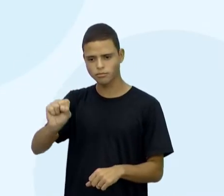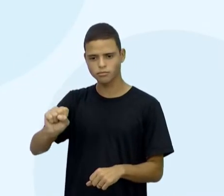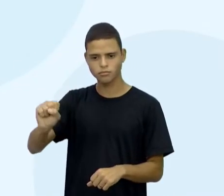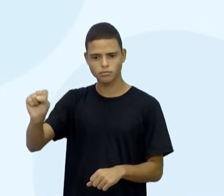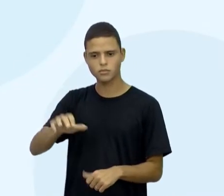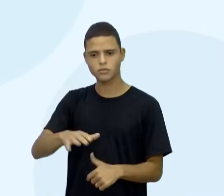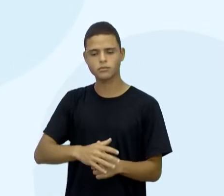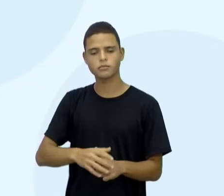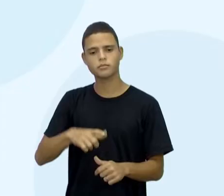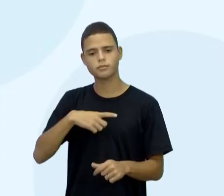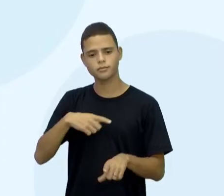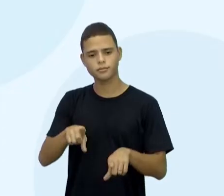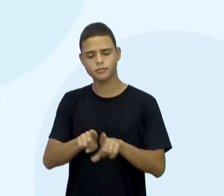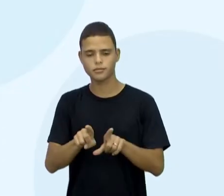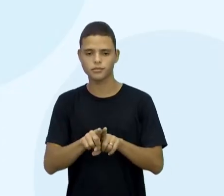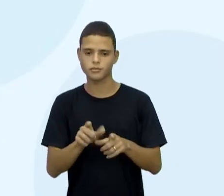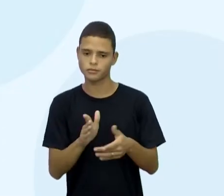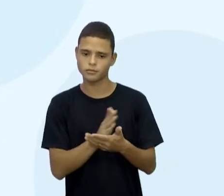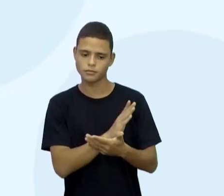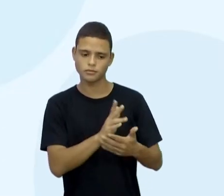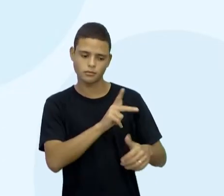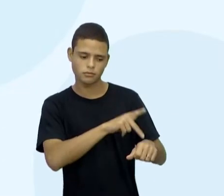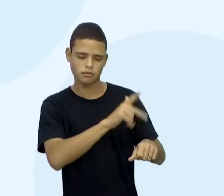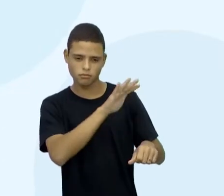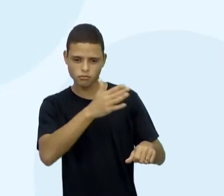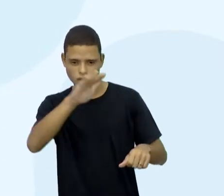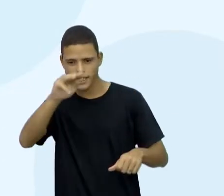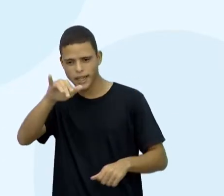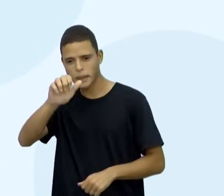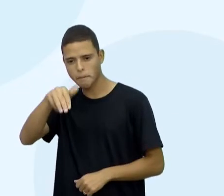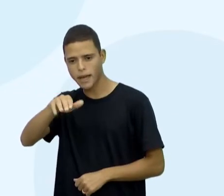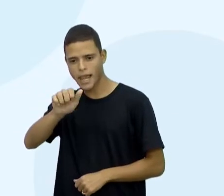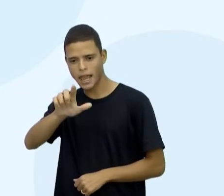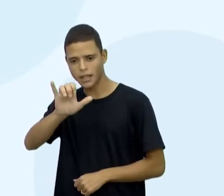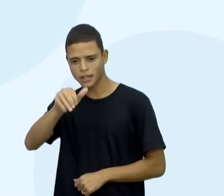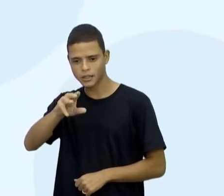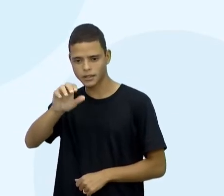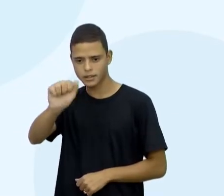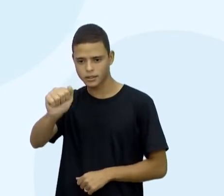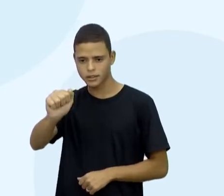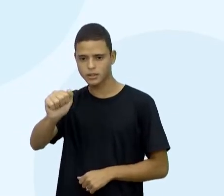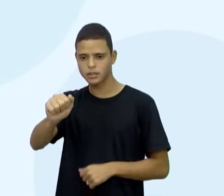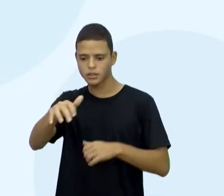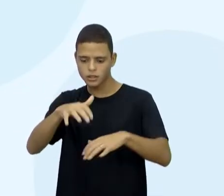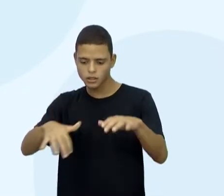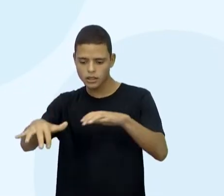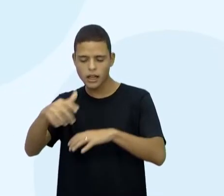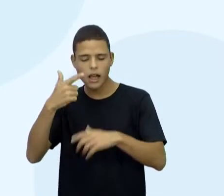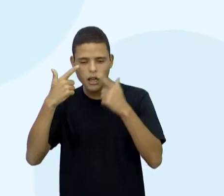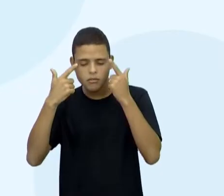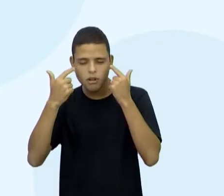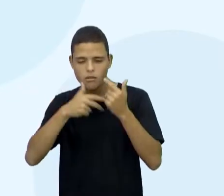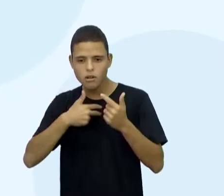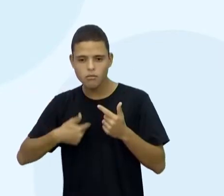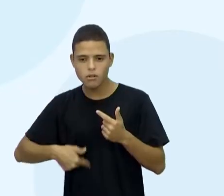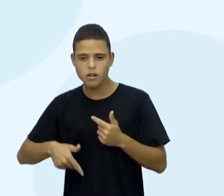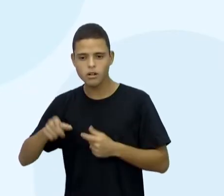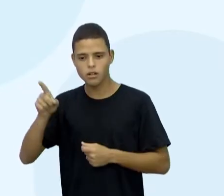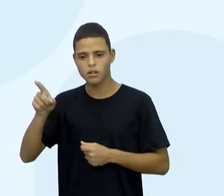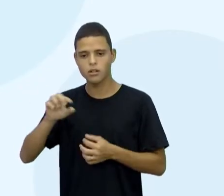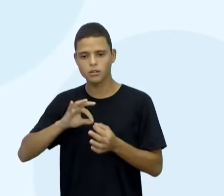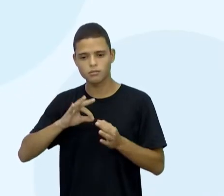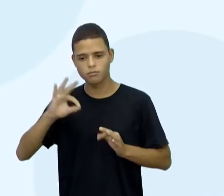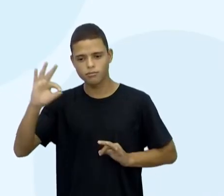Nós temos as cadeias montanhosas do Himalaia, né, que fica na região asiática. Nós temos